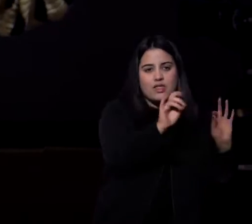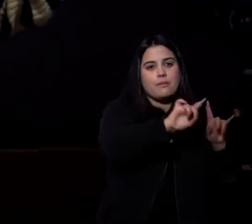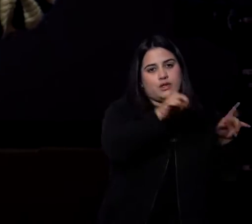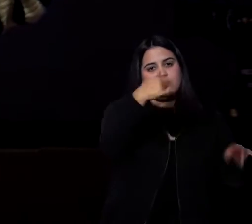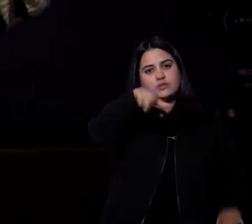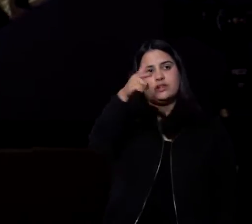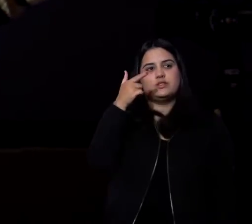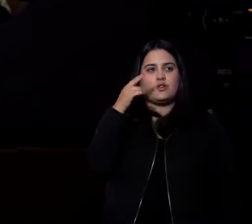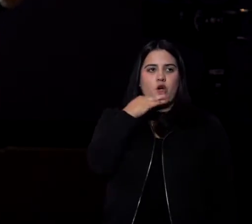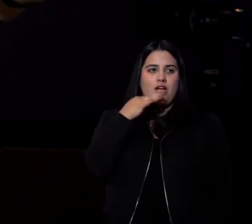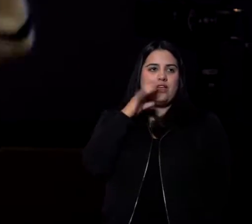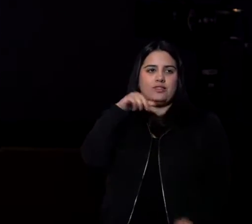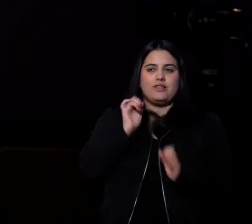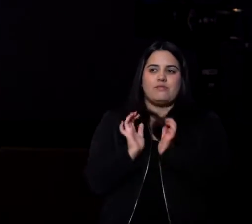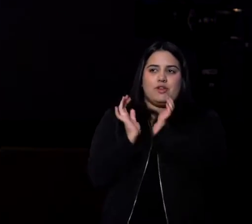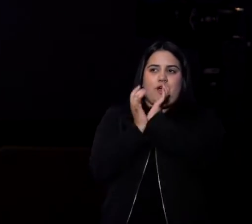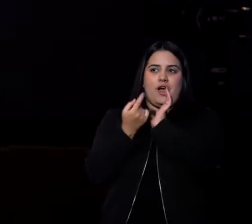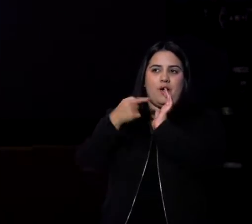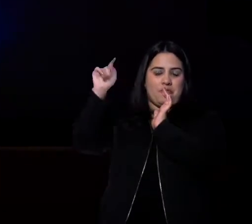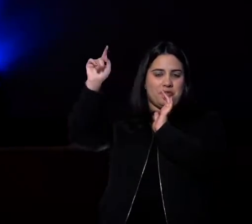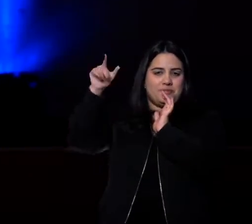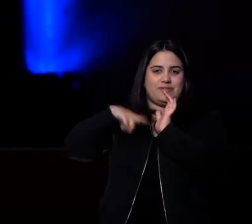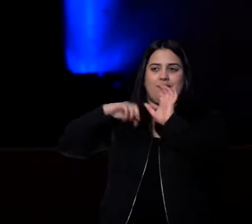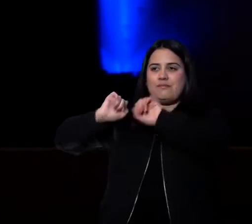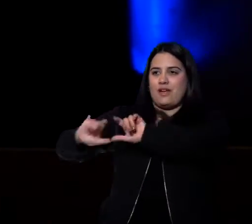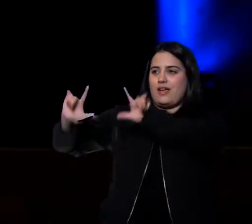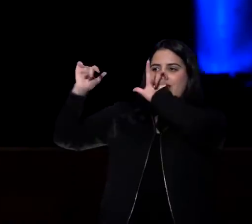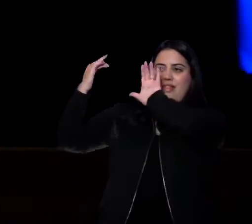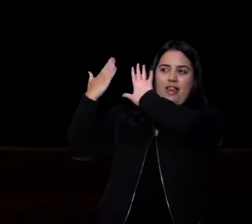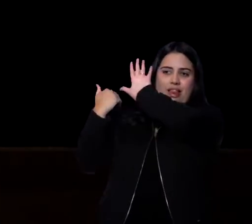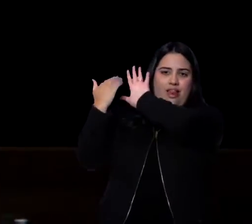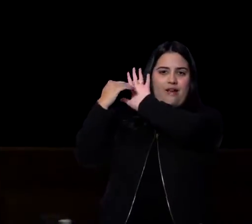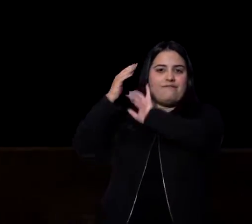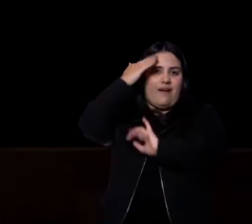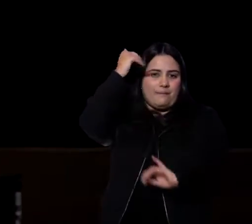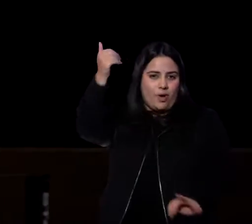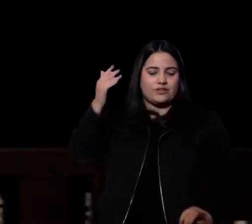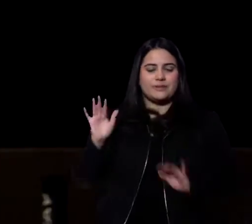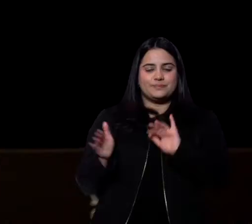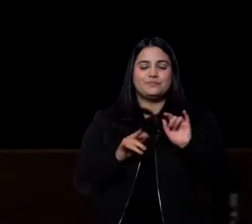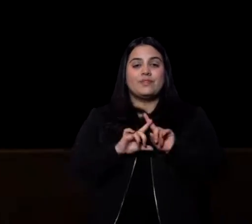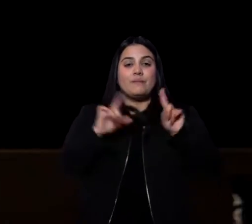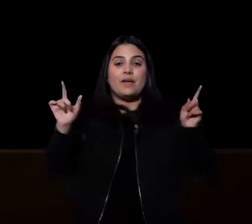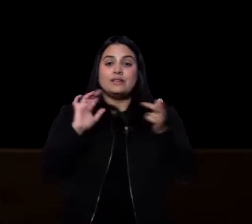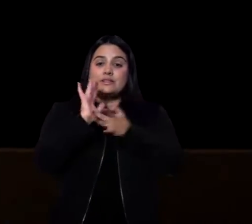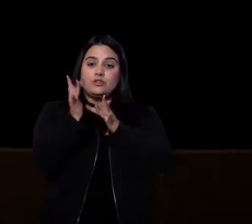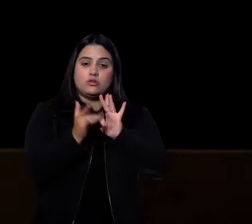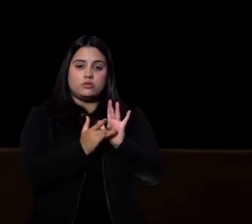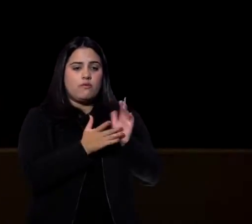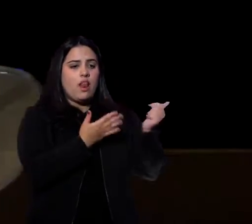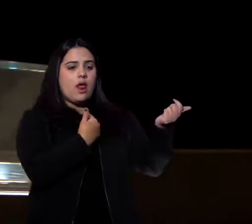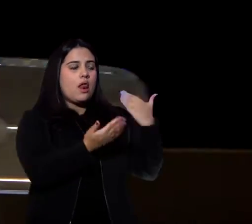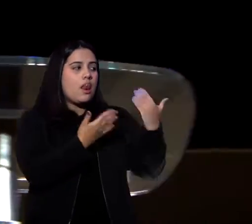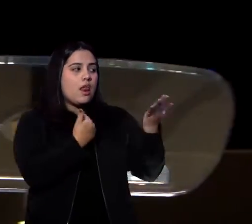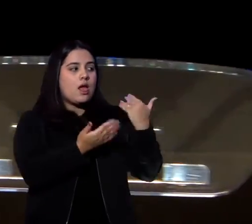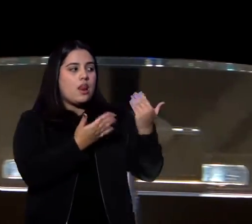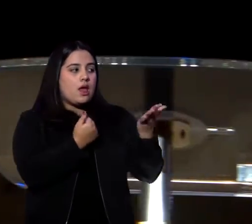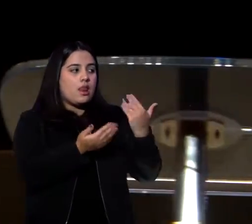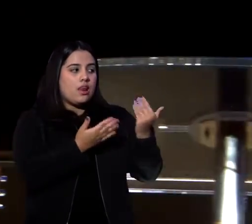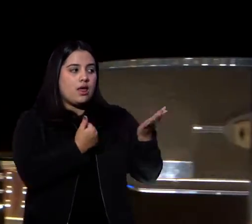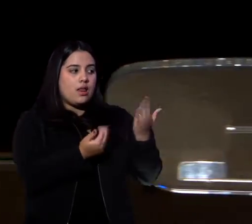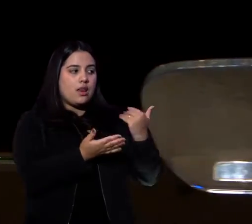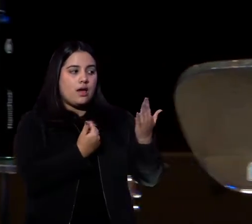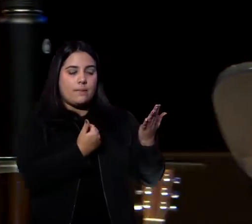tem aquele quadro famoso lá, representando a última ceia. Então, eles estavam lá na última ceia, assim, e Jesus estava conversando com eles sobre como